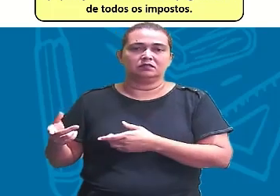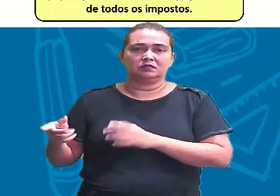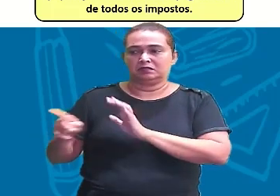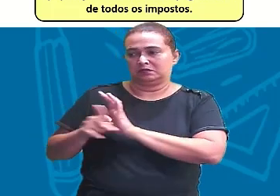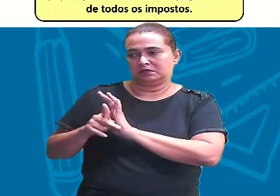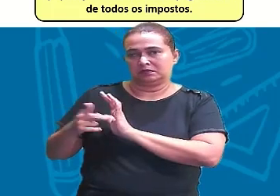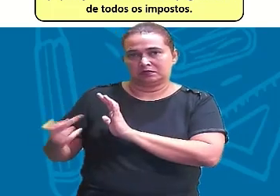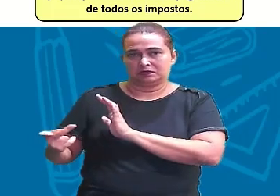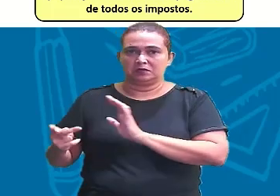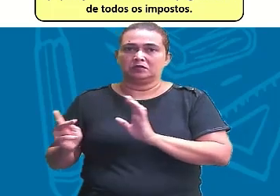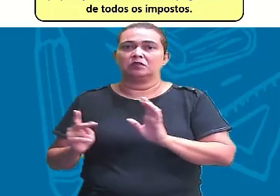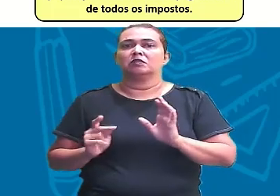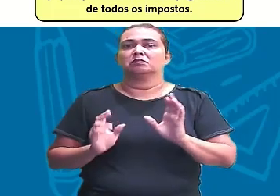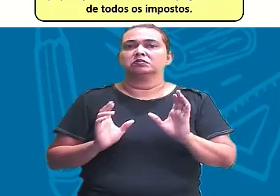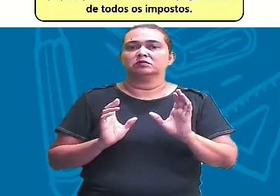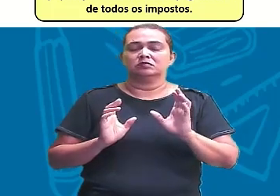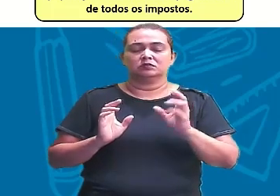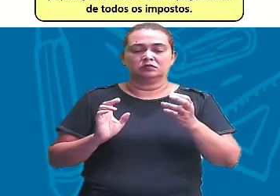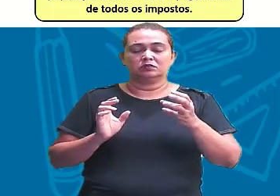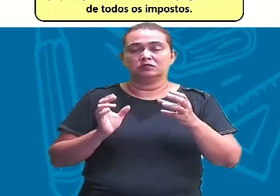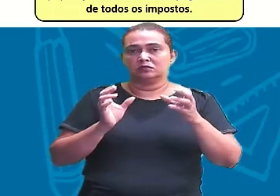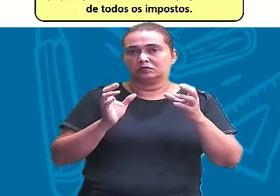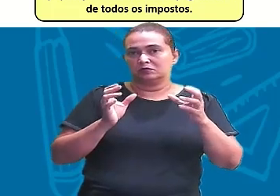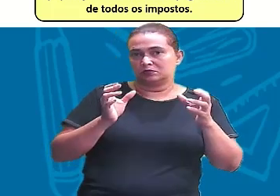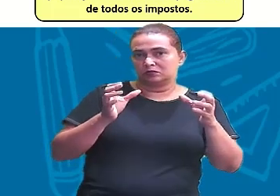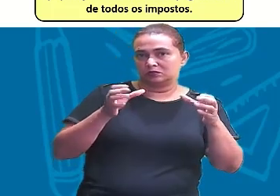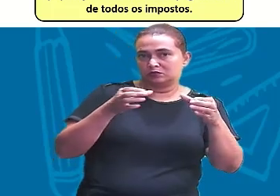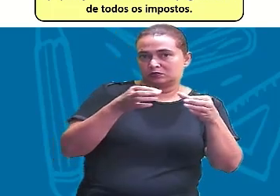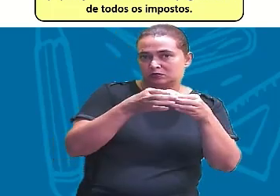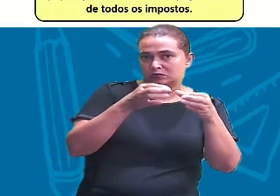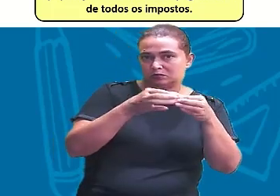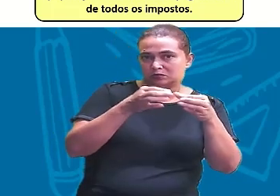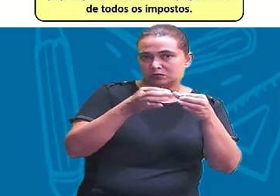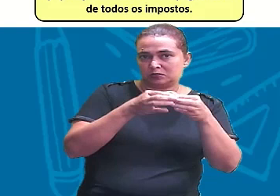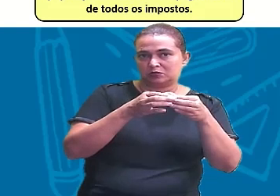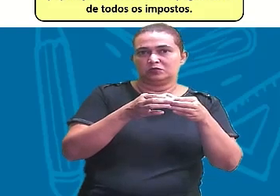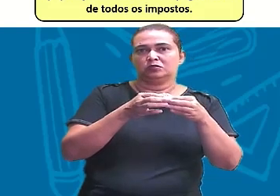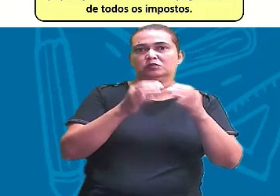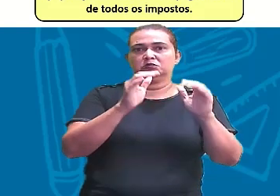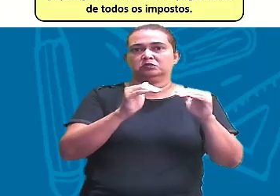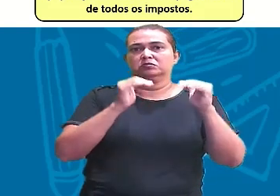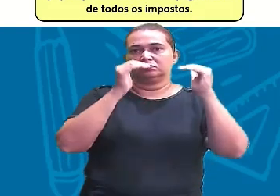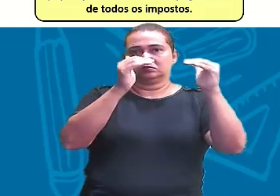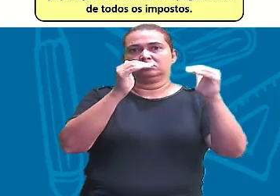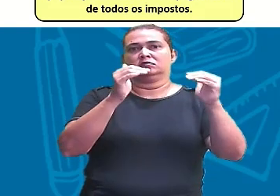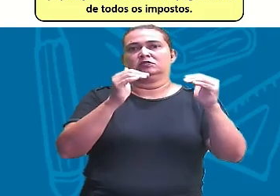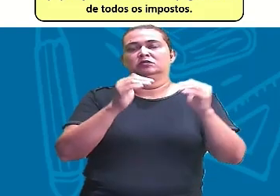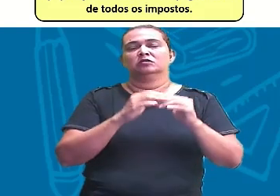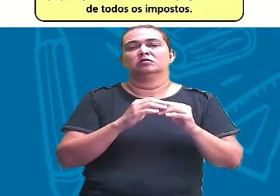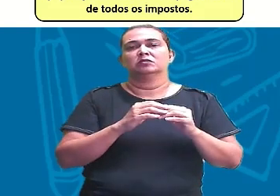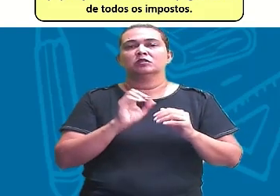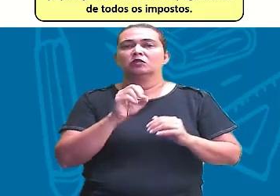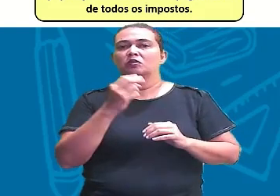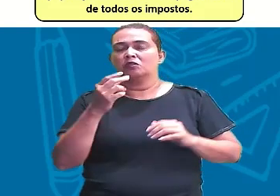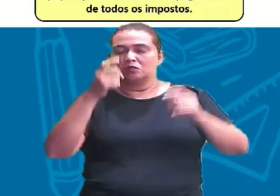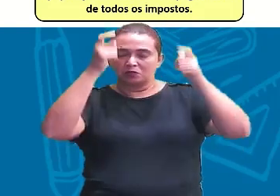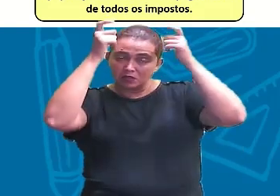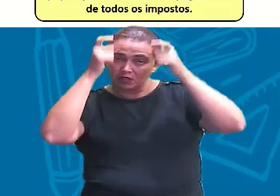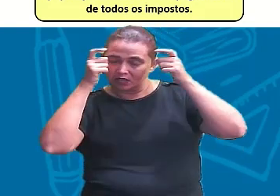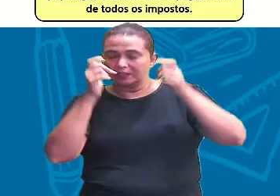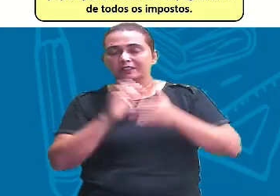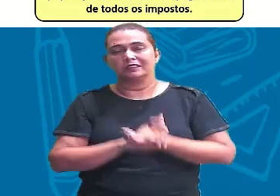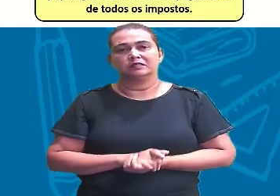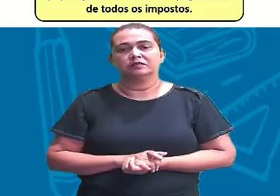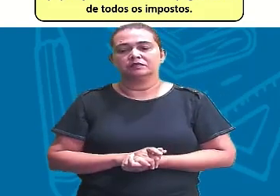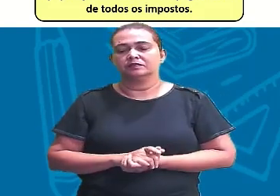do clero e do próprio rei. E nós tínhamos um grupo com um nome bem diferente, né? Sans-culottes. Esse era um grupo que eu vou